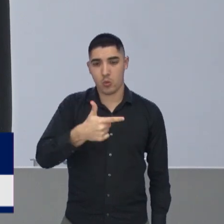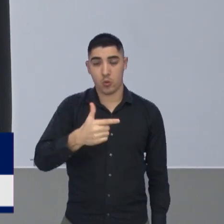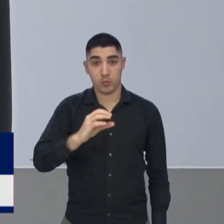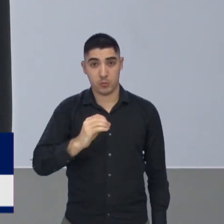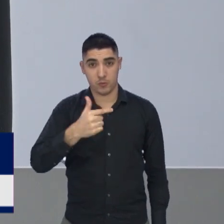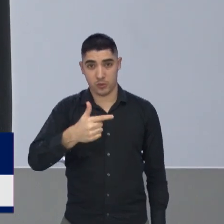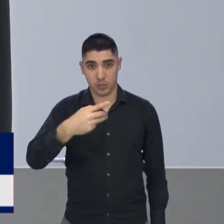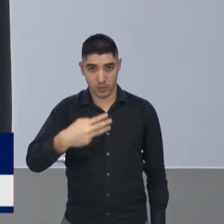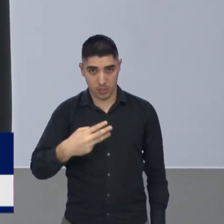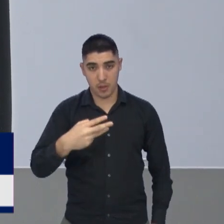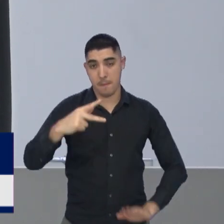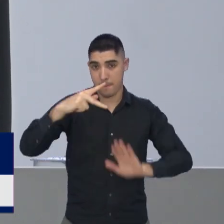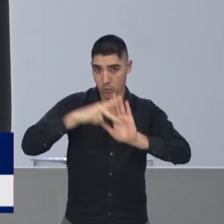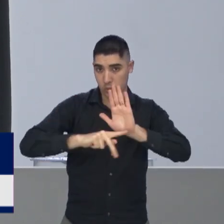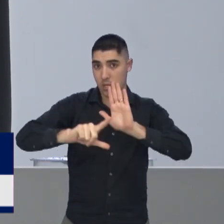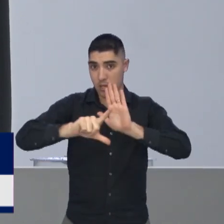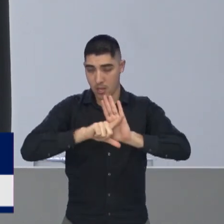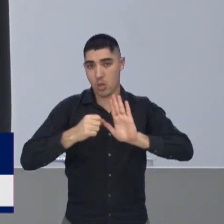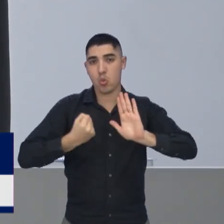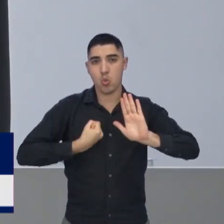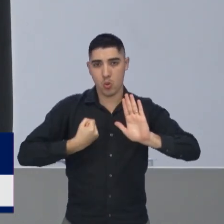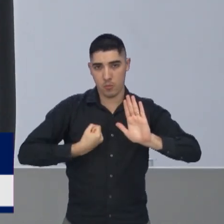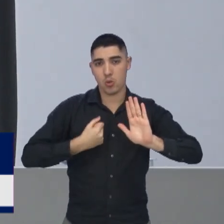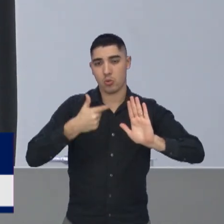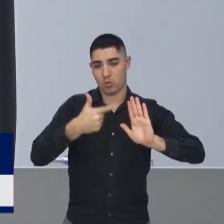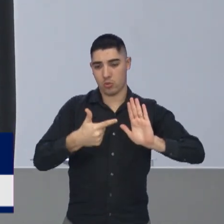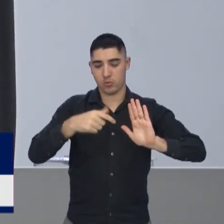9533/2023, projeto de lei de número